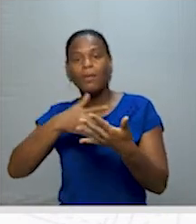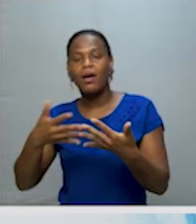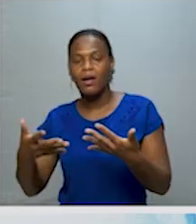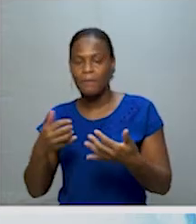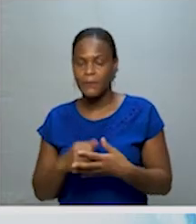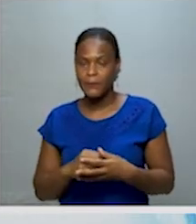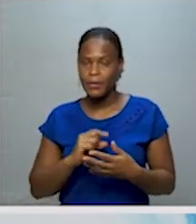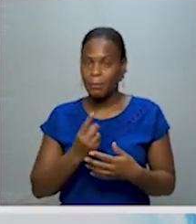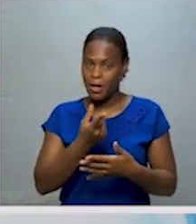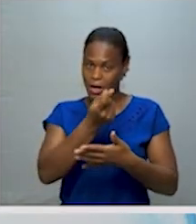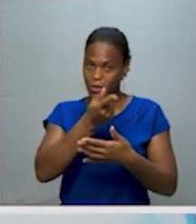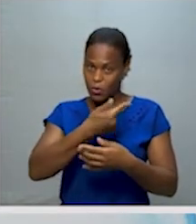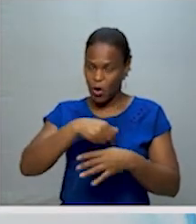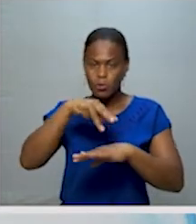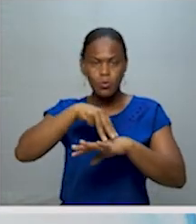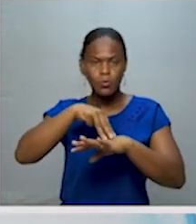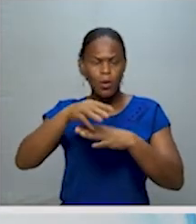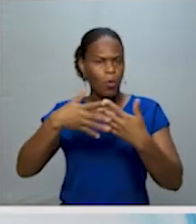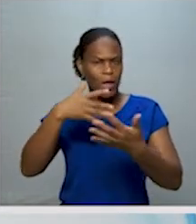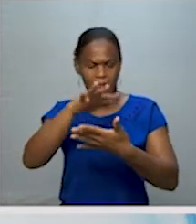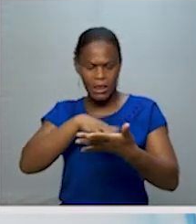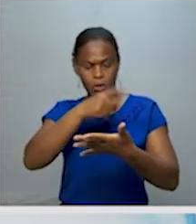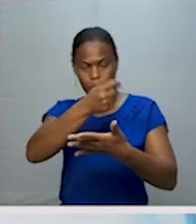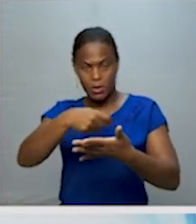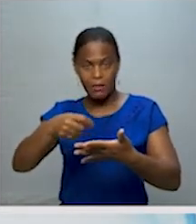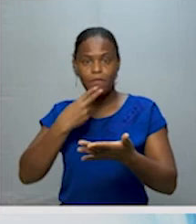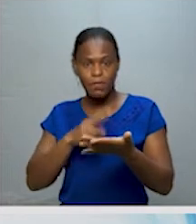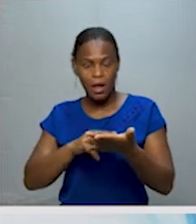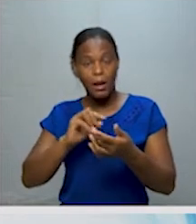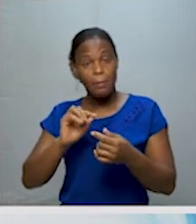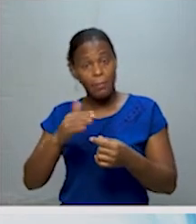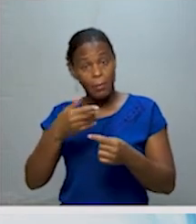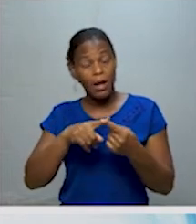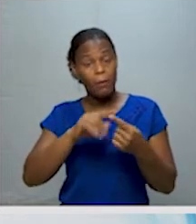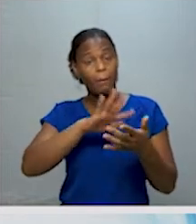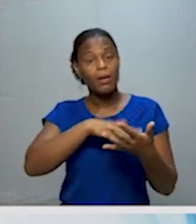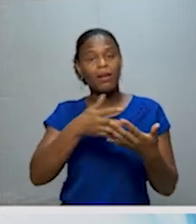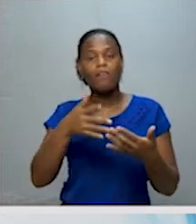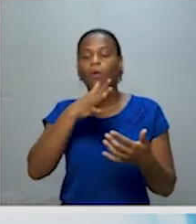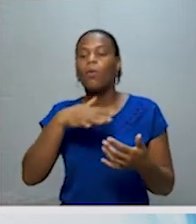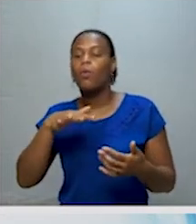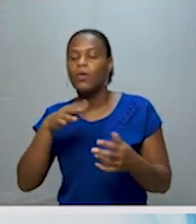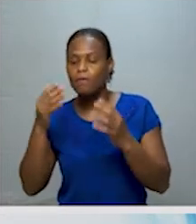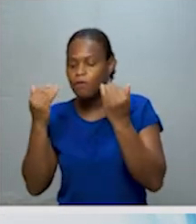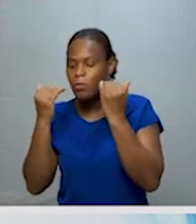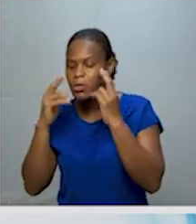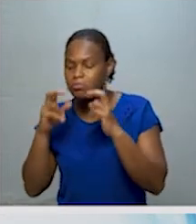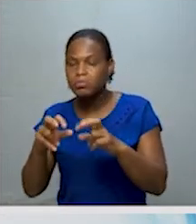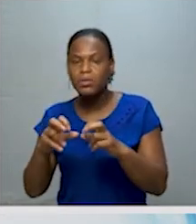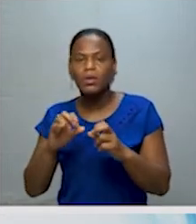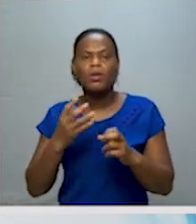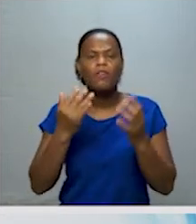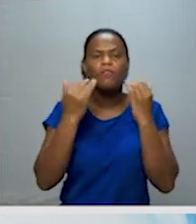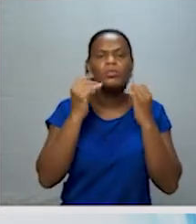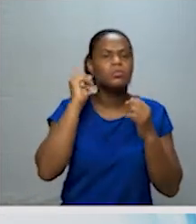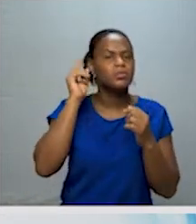planificação. Para escrevermos qualquer texto, isto é verdade, devemos planificar. Onde vamos procurar informações, que